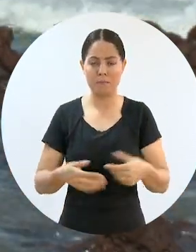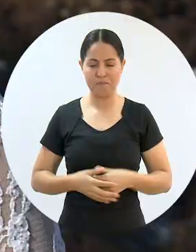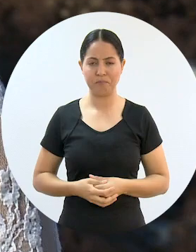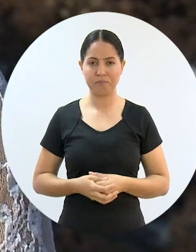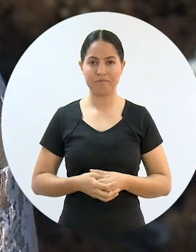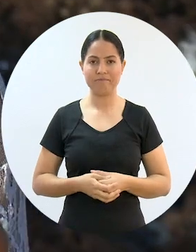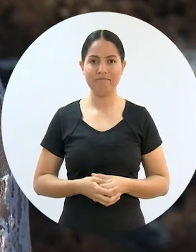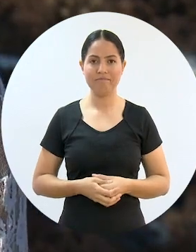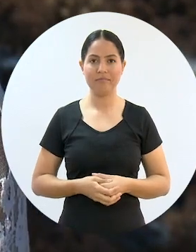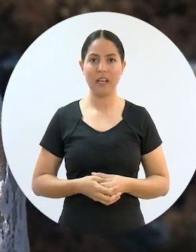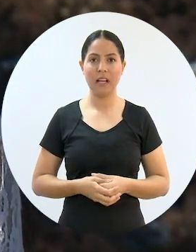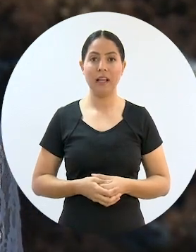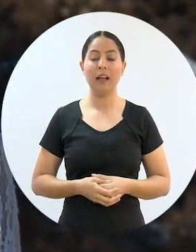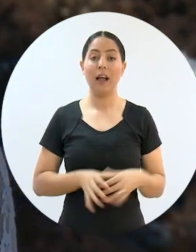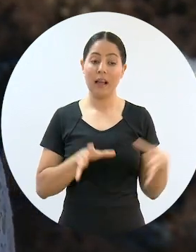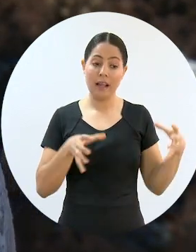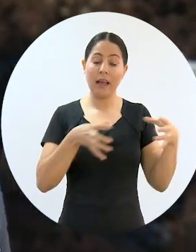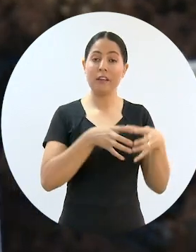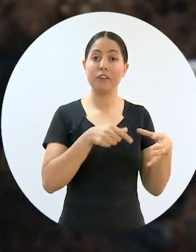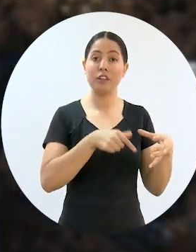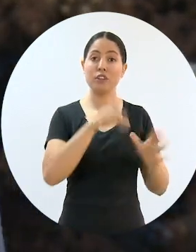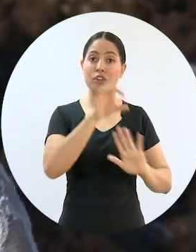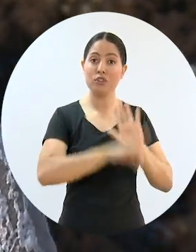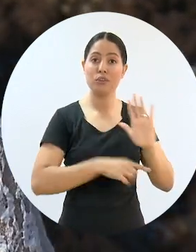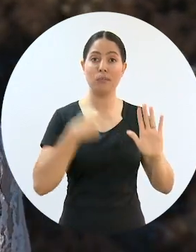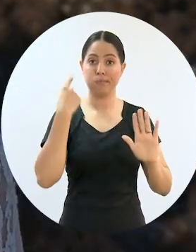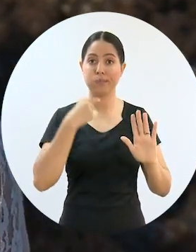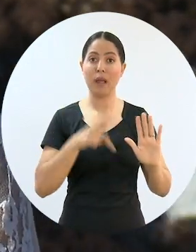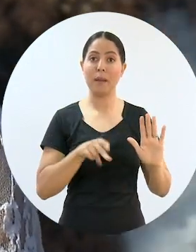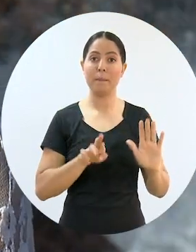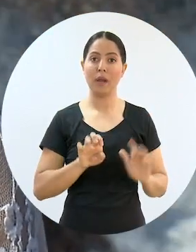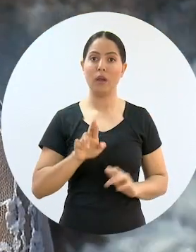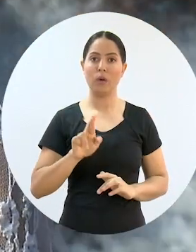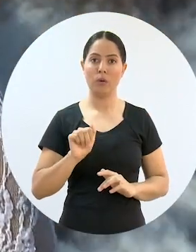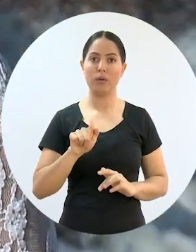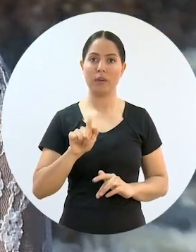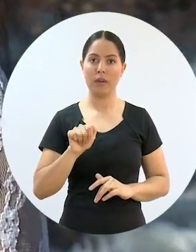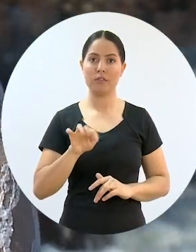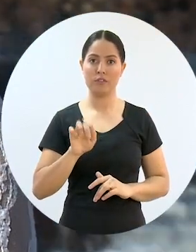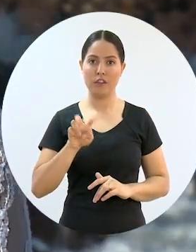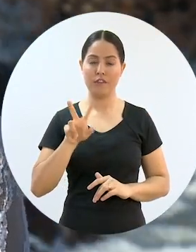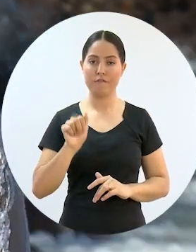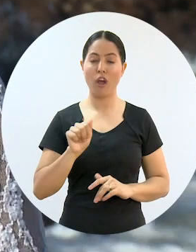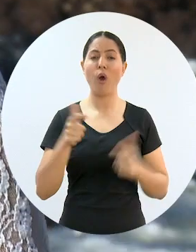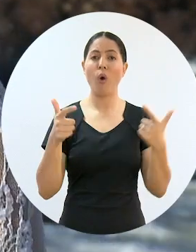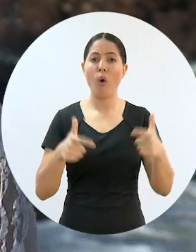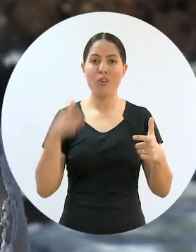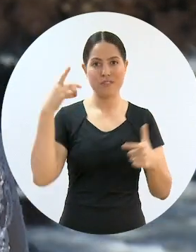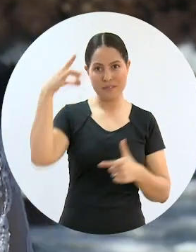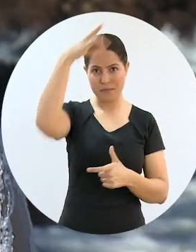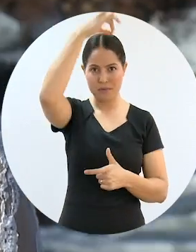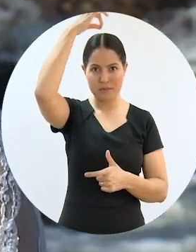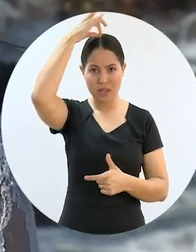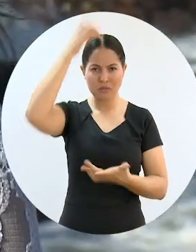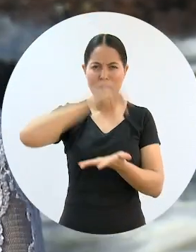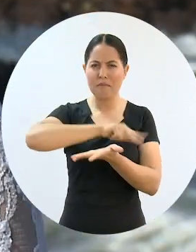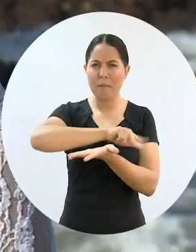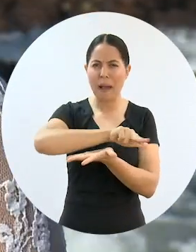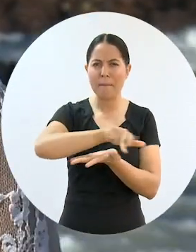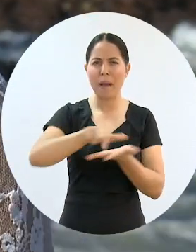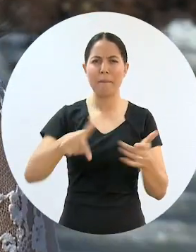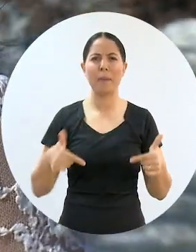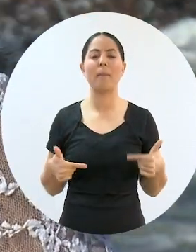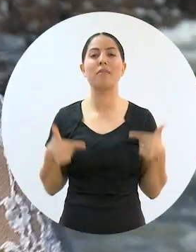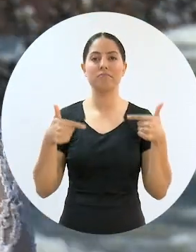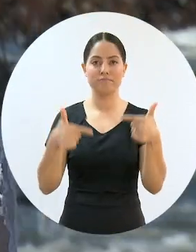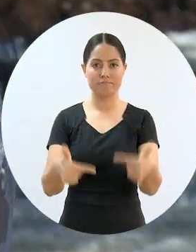praias. A Caravana Nacional de Prerrogativas chegou ao Espírito Santo. Foram dias de intensos trabalhos, com